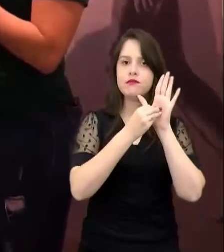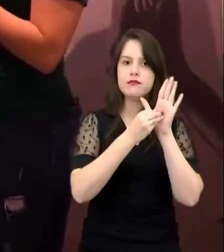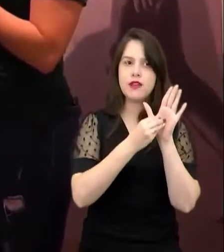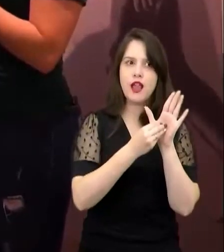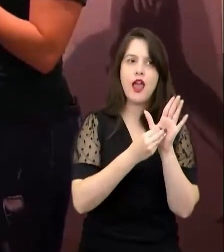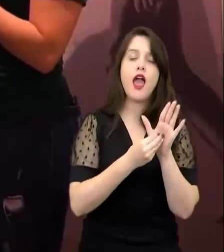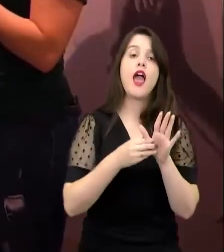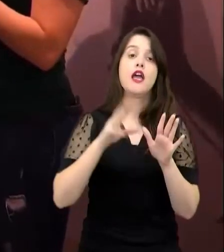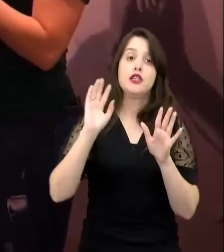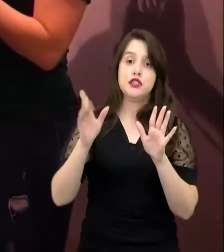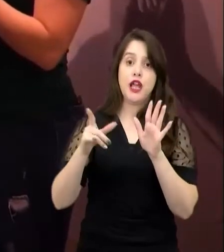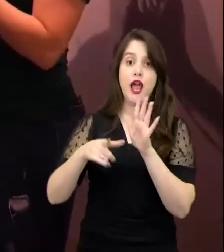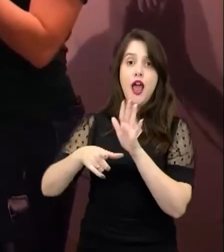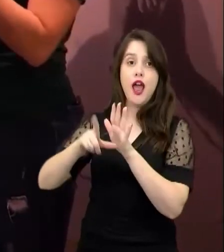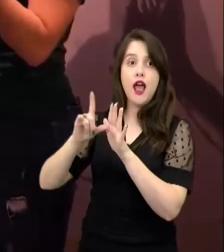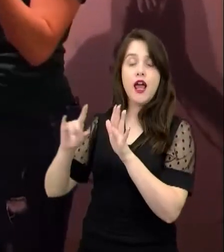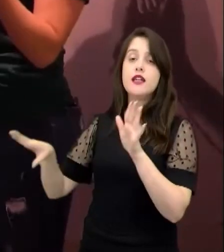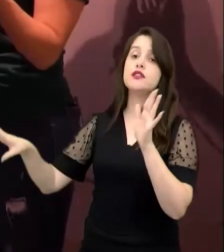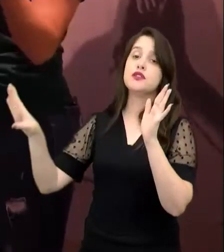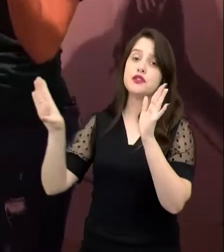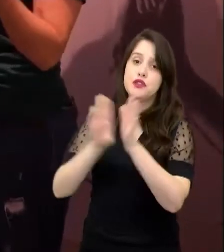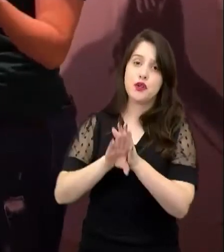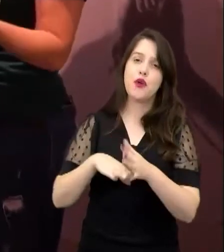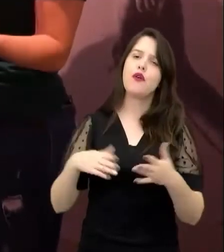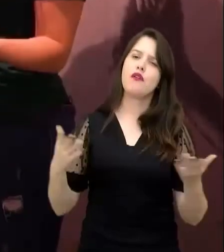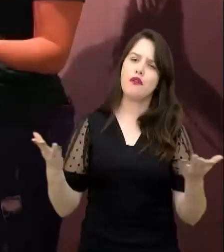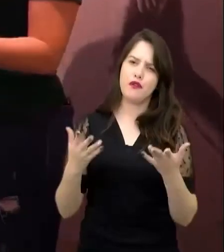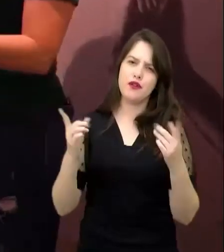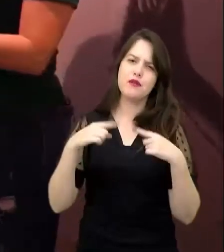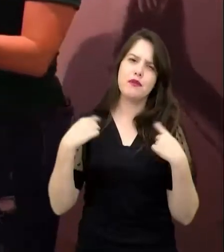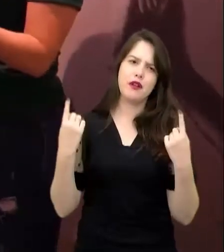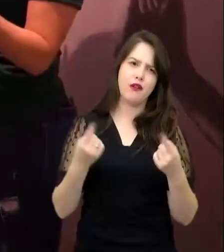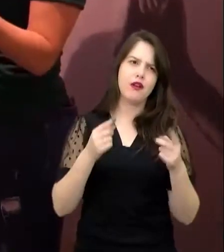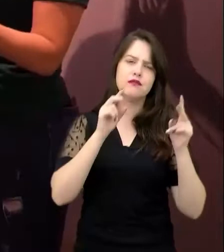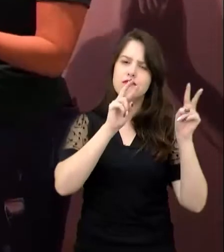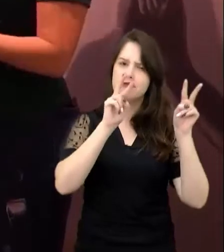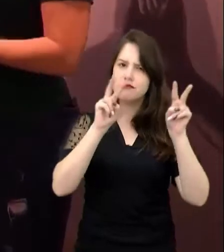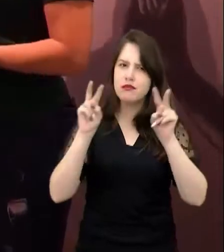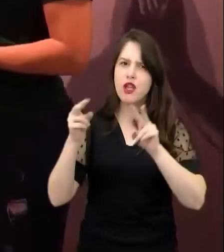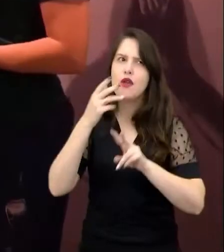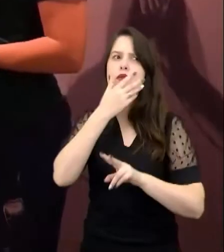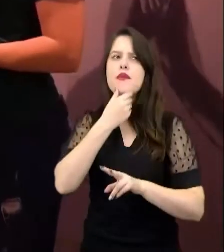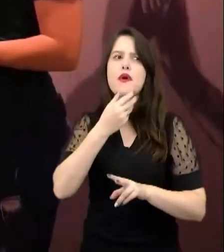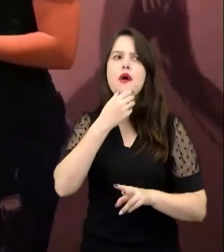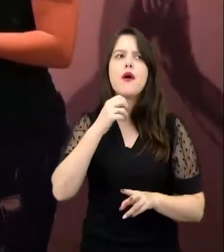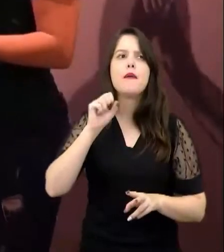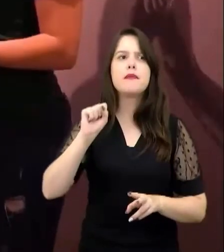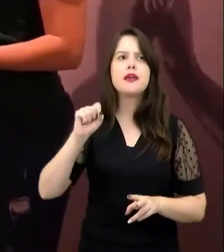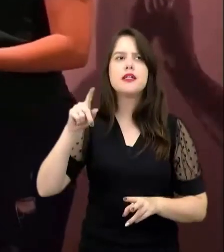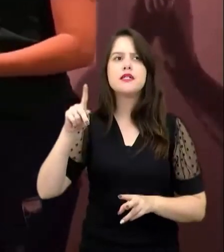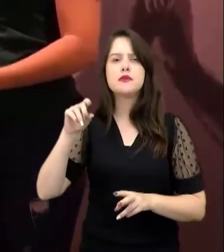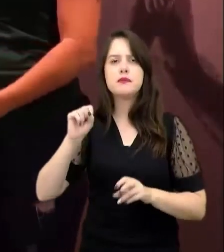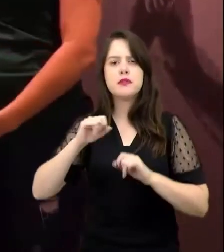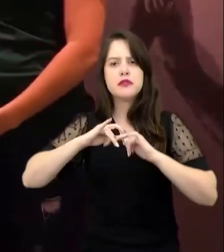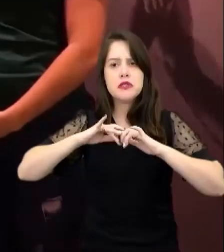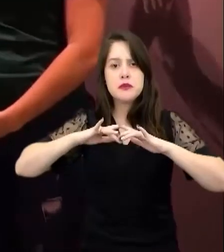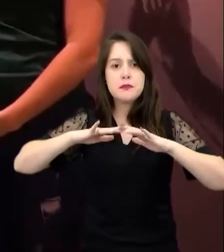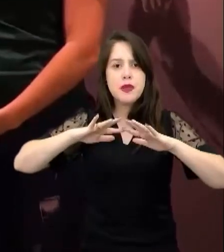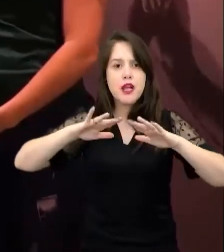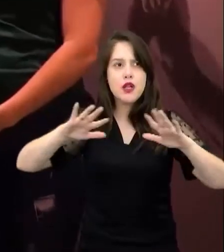antes a gente não chegava. E hoje, né, nós, o Homo sapiens, acabou aí dominando e se espalhando pelo mundo todo,